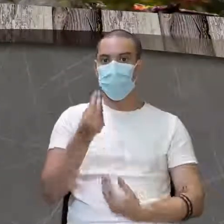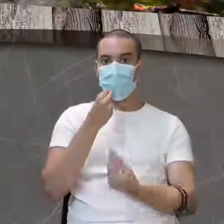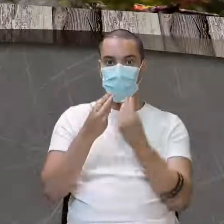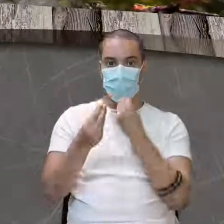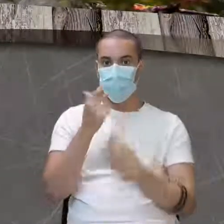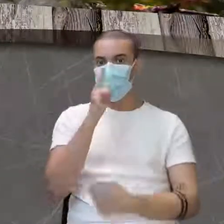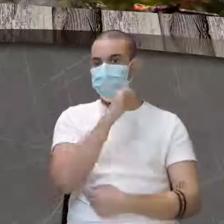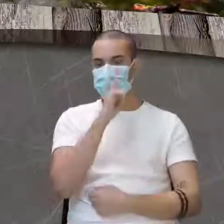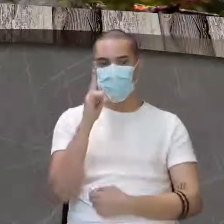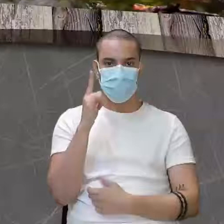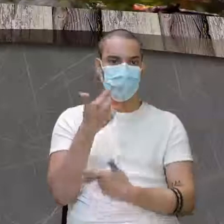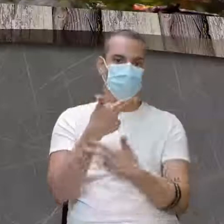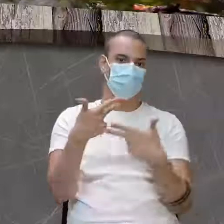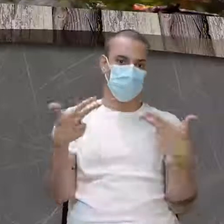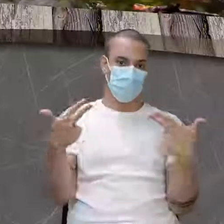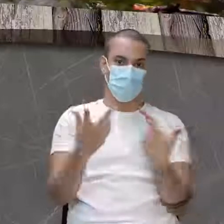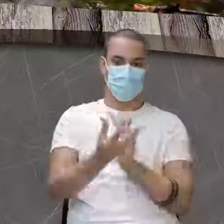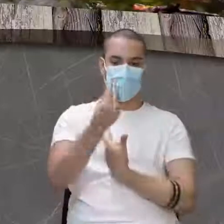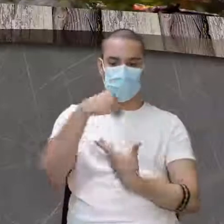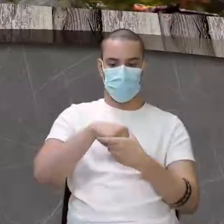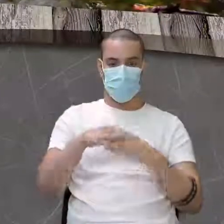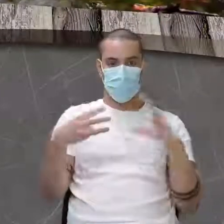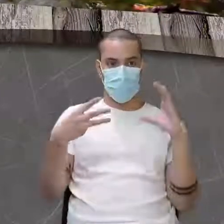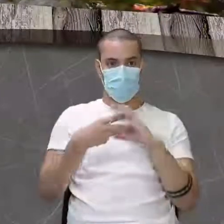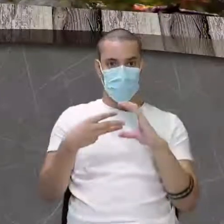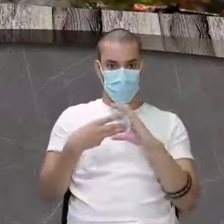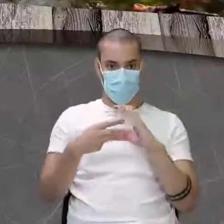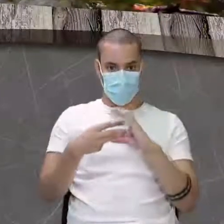alimenta, lá dentro das nossas células, que